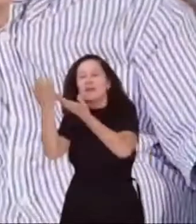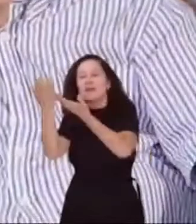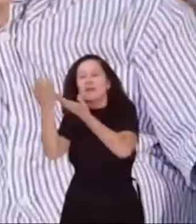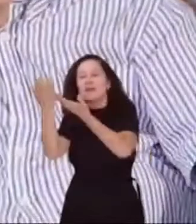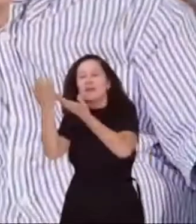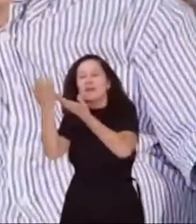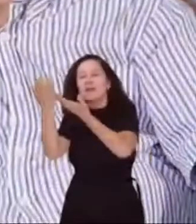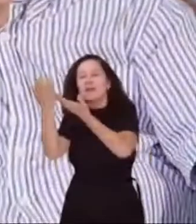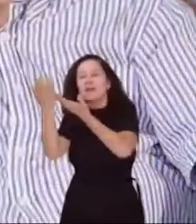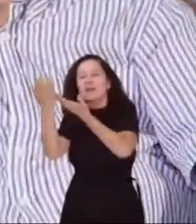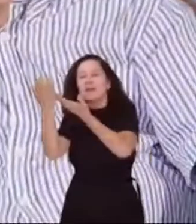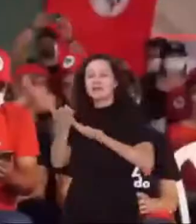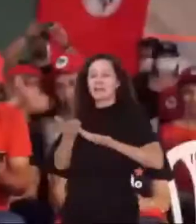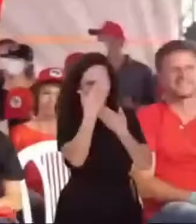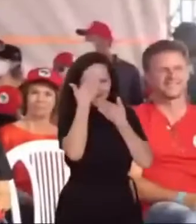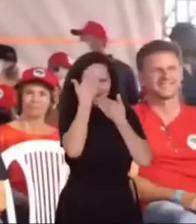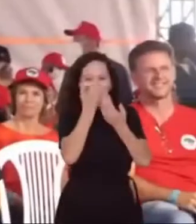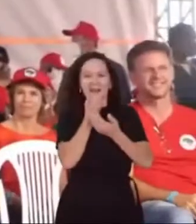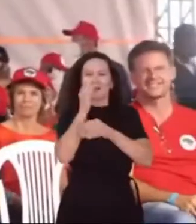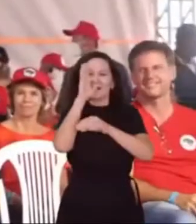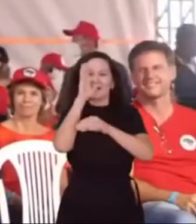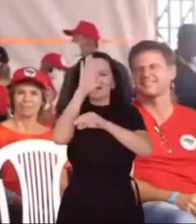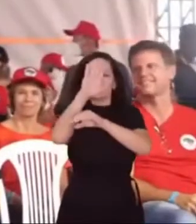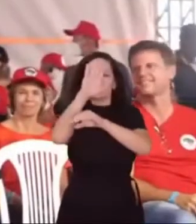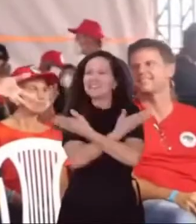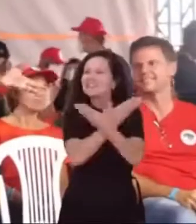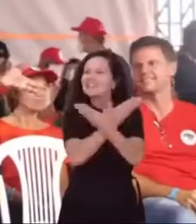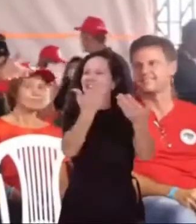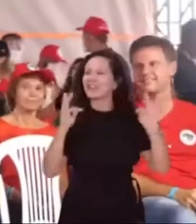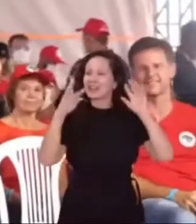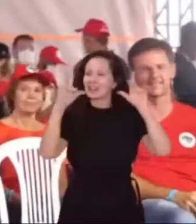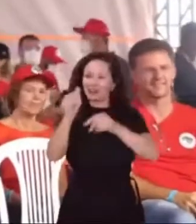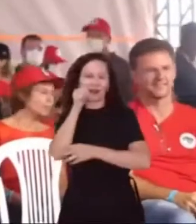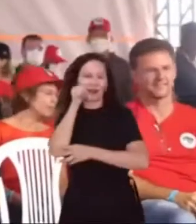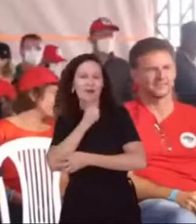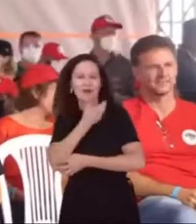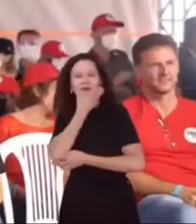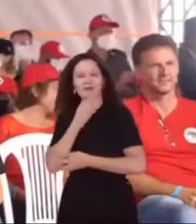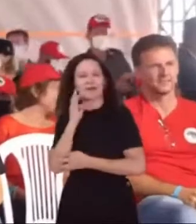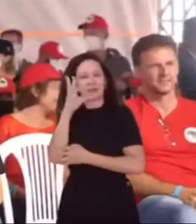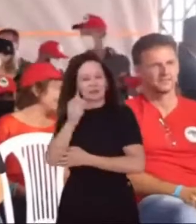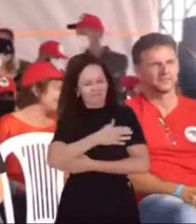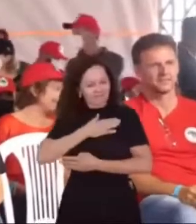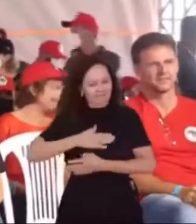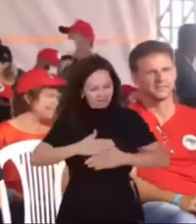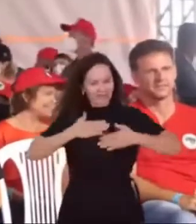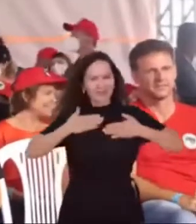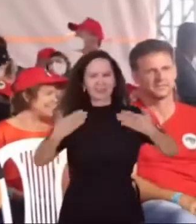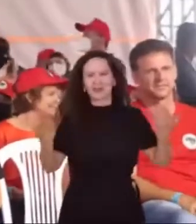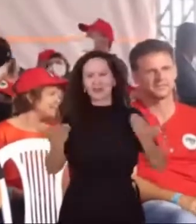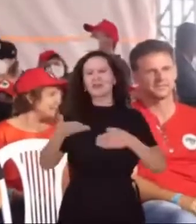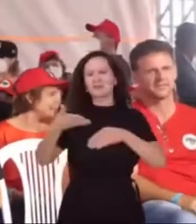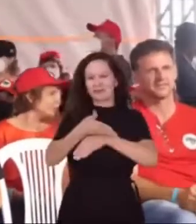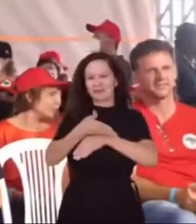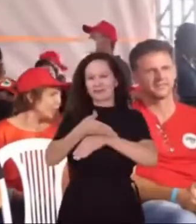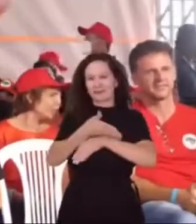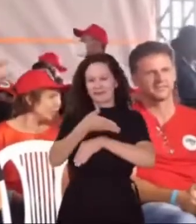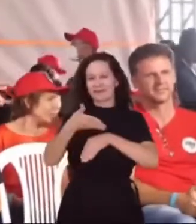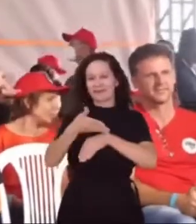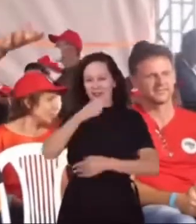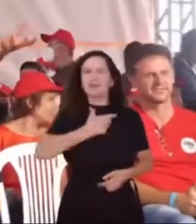Boa tarde a todas. É um prazer estar aqui. Eu, como né,